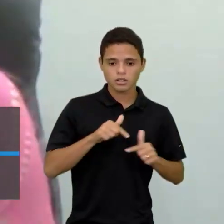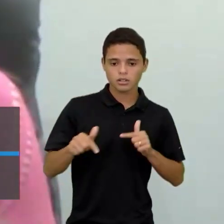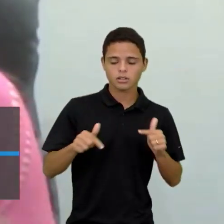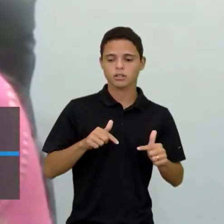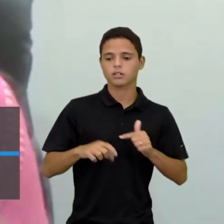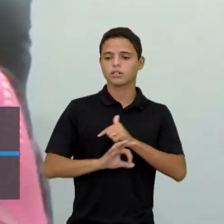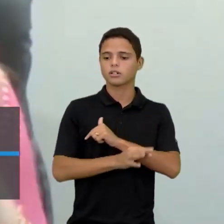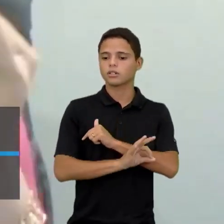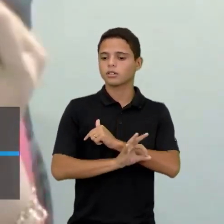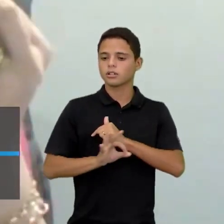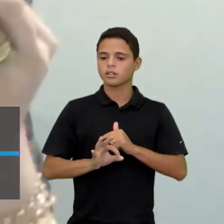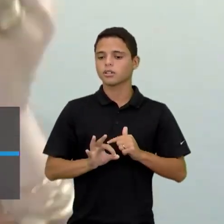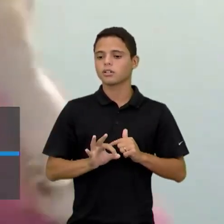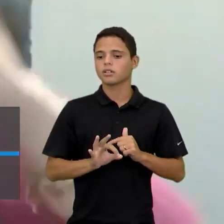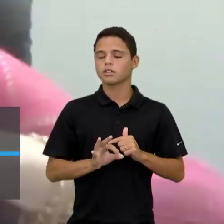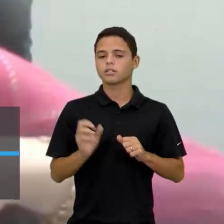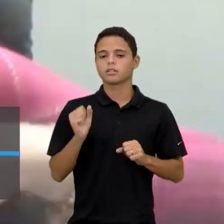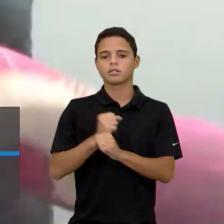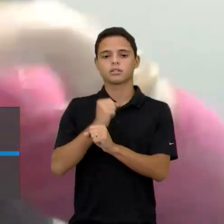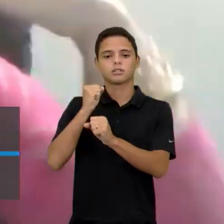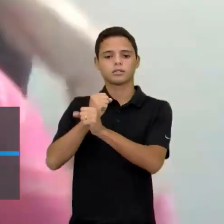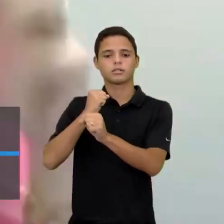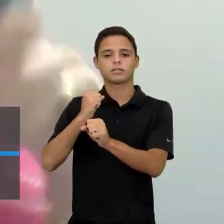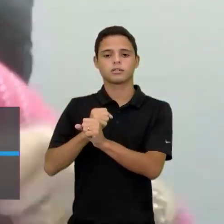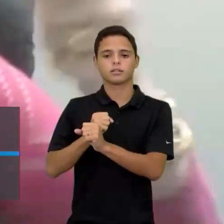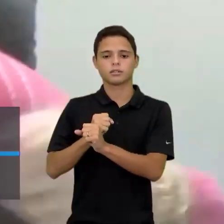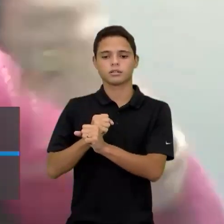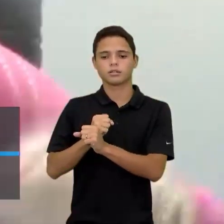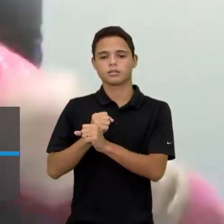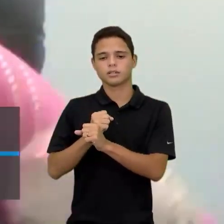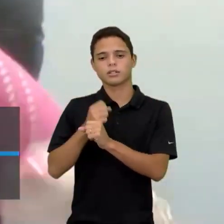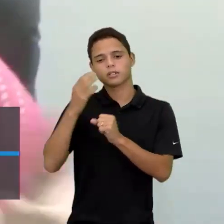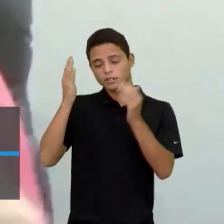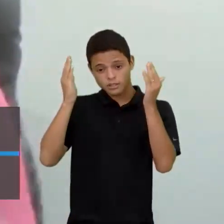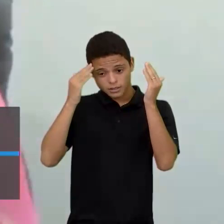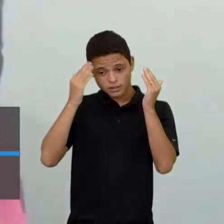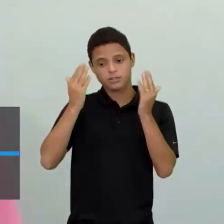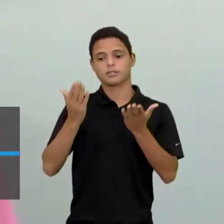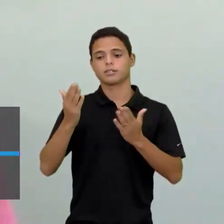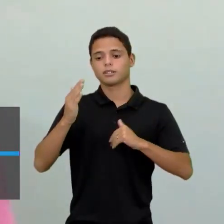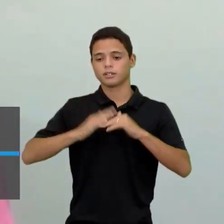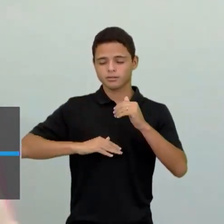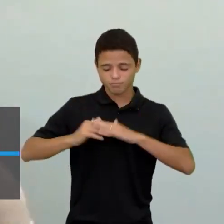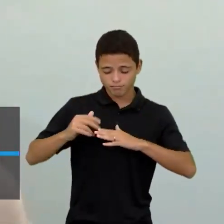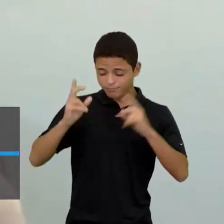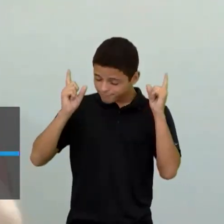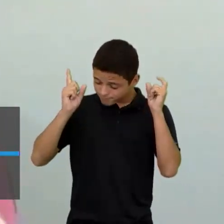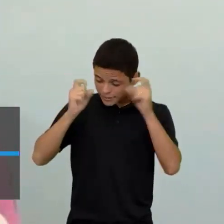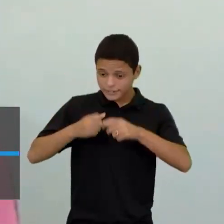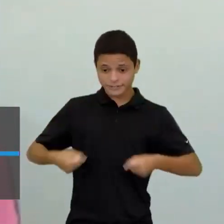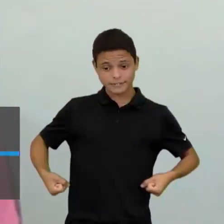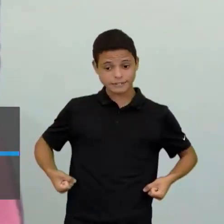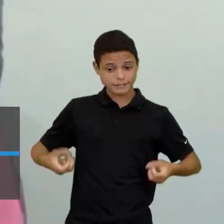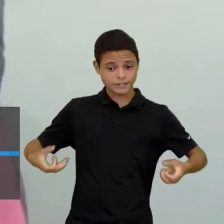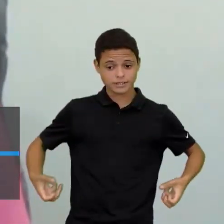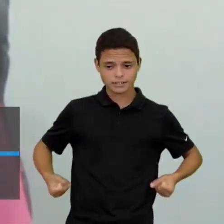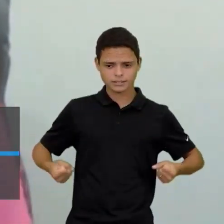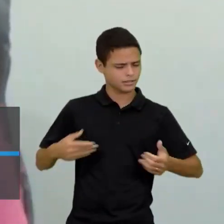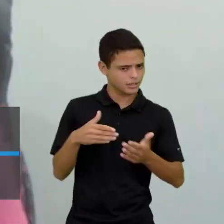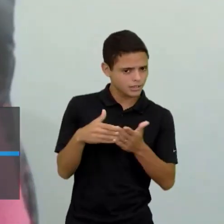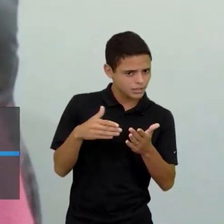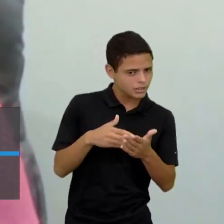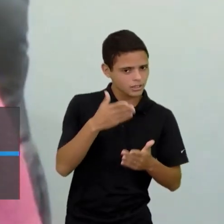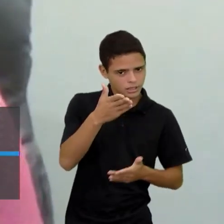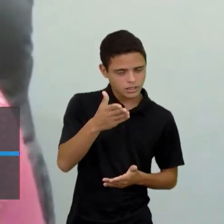engenheiro e tudo. Então, imagino o declive, a dificuldade da cadeira e tudo. E isso não foi barreira, nem